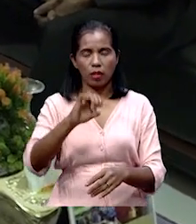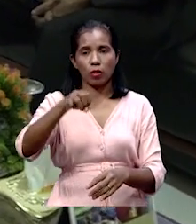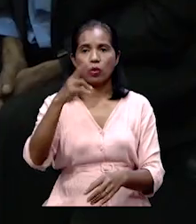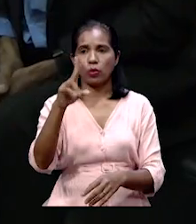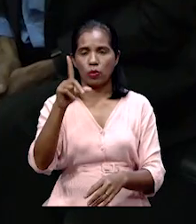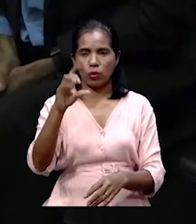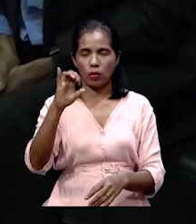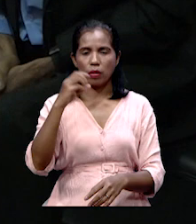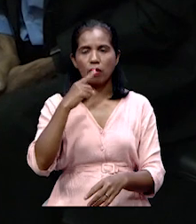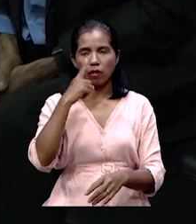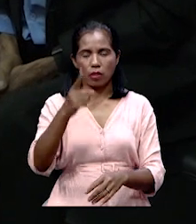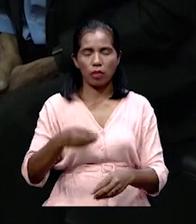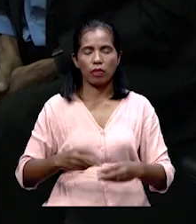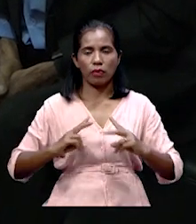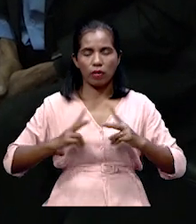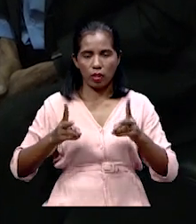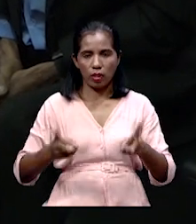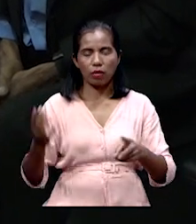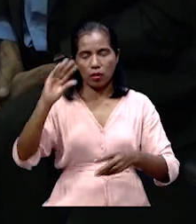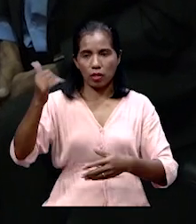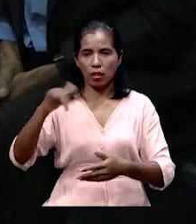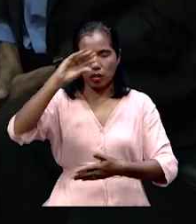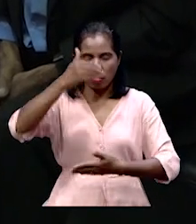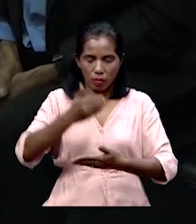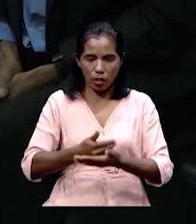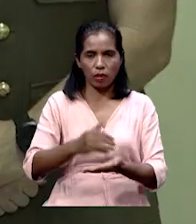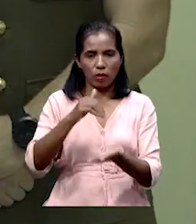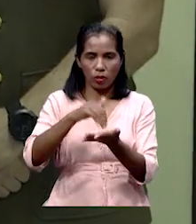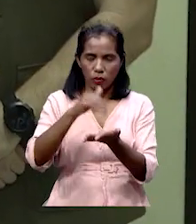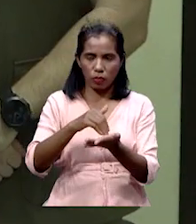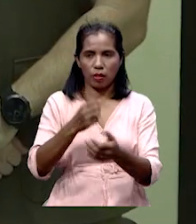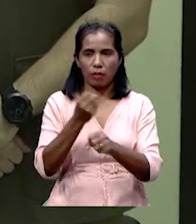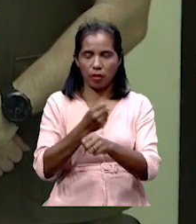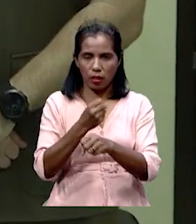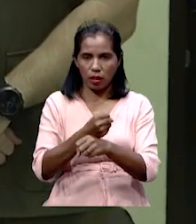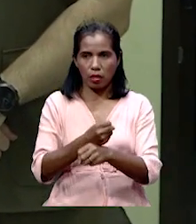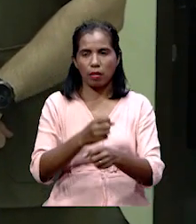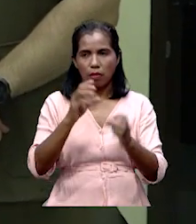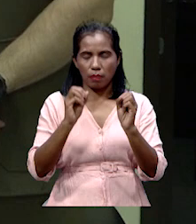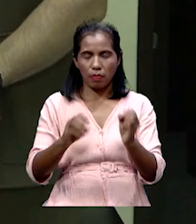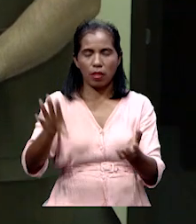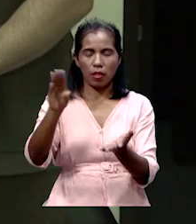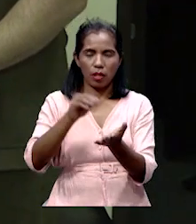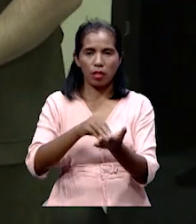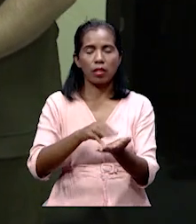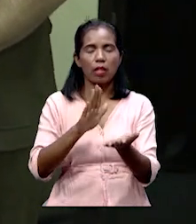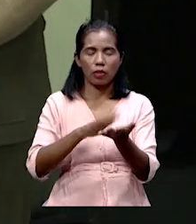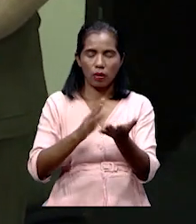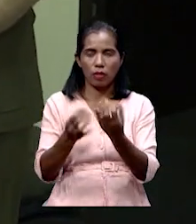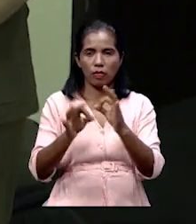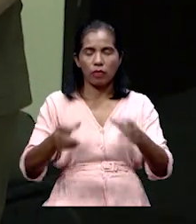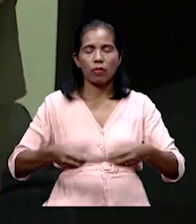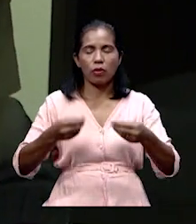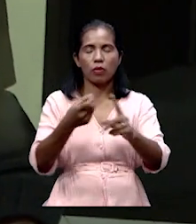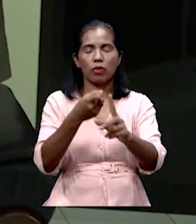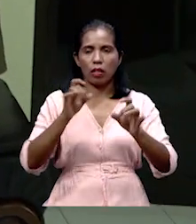Metamalik, encoraja veterano Sirianyuan a to esforço an, Nune bela aplica ba bolsa estudo nebe mak oferece hus Australia no